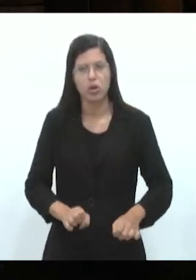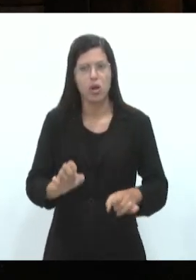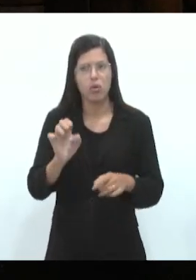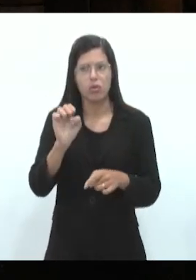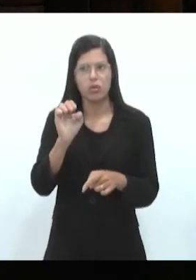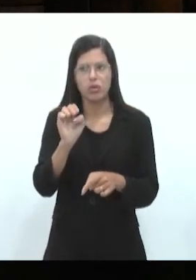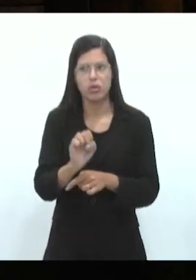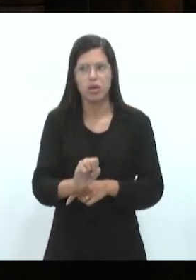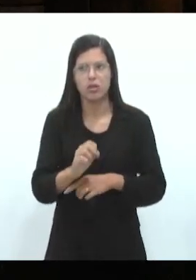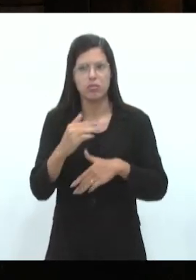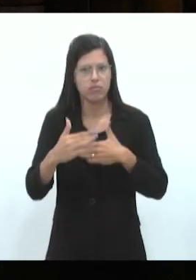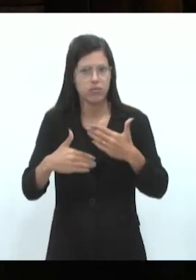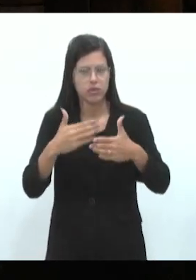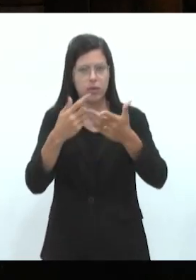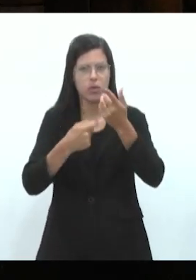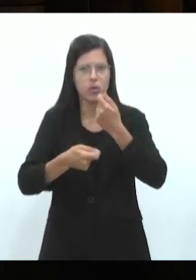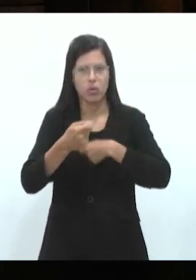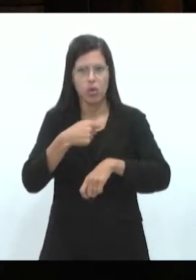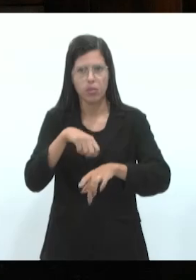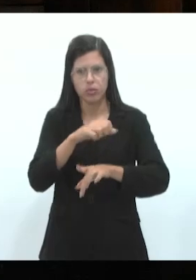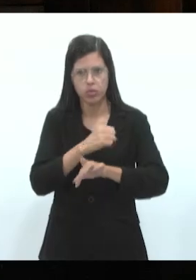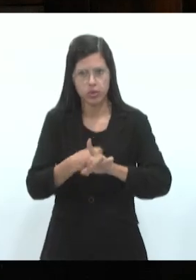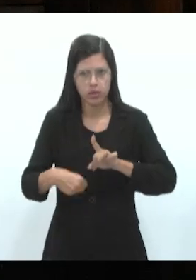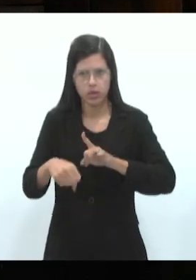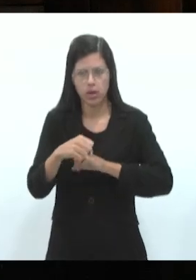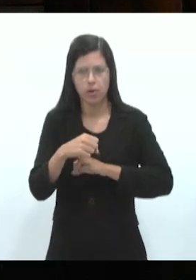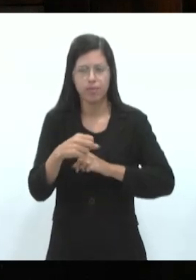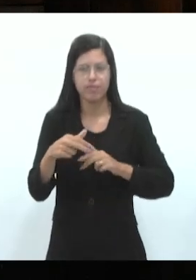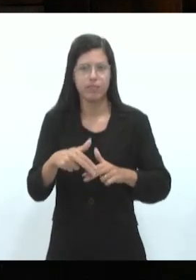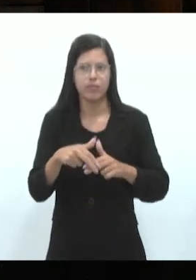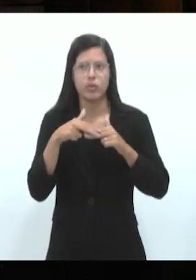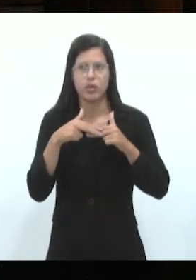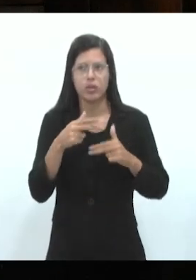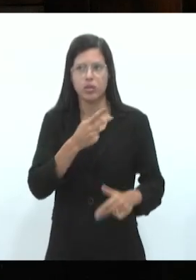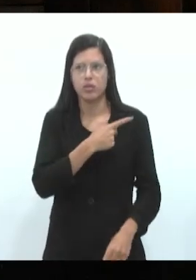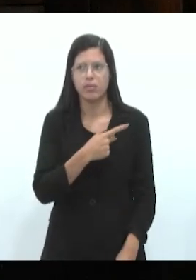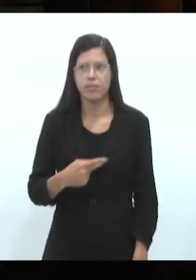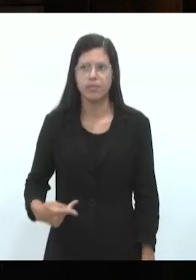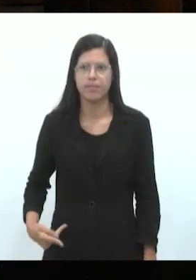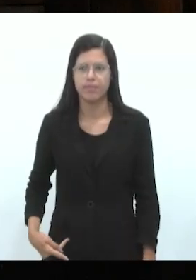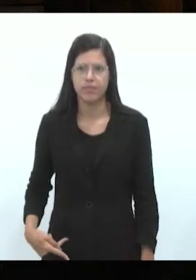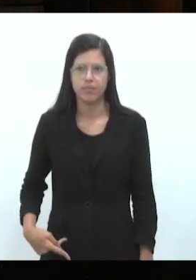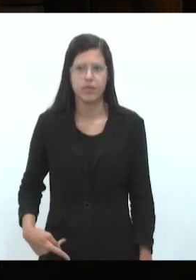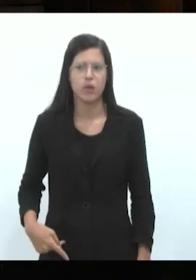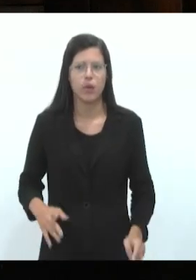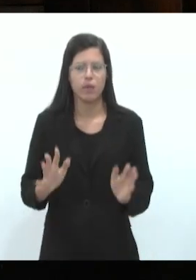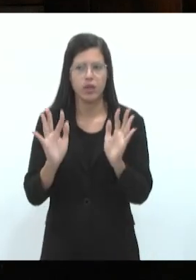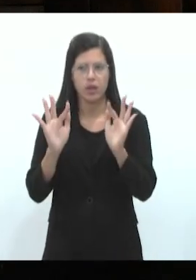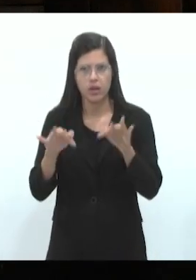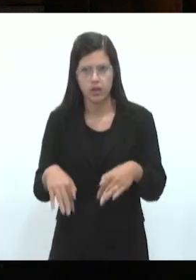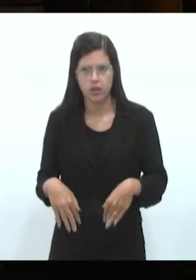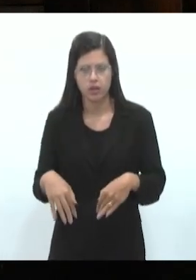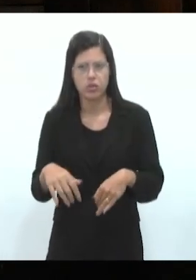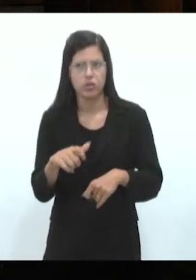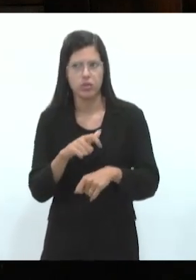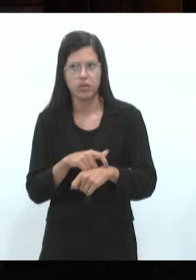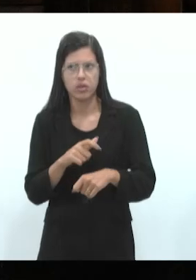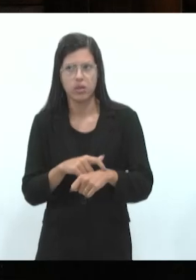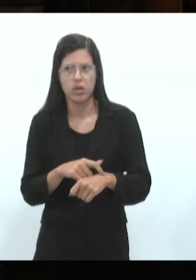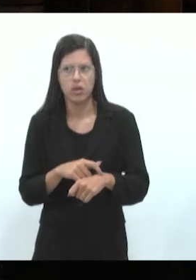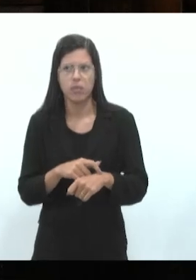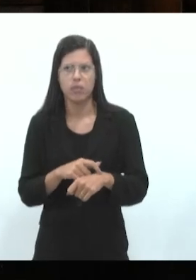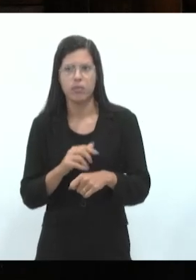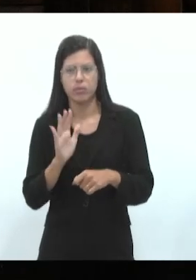termos de desenvolvimento econômico e social. Por isso, senhora presidente, eu concluo, para não passar do meu tempo que eu